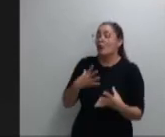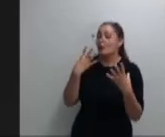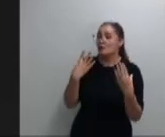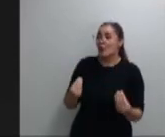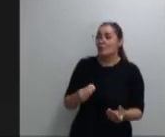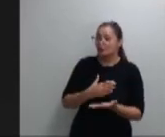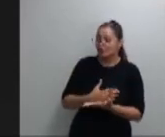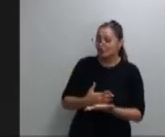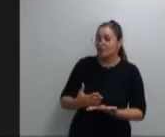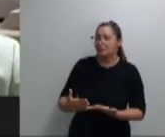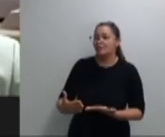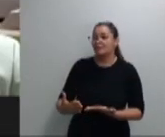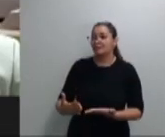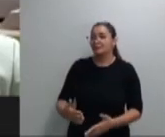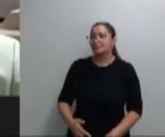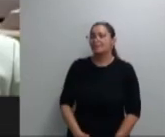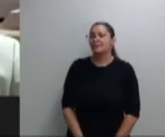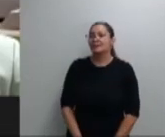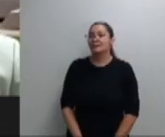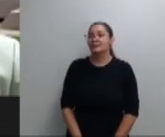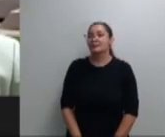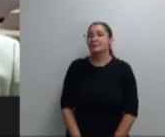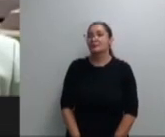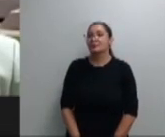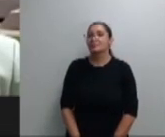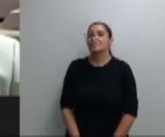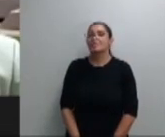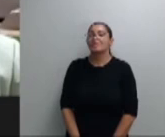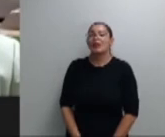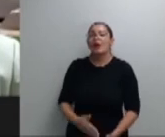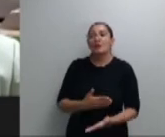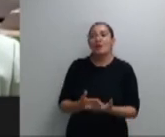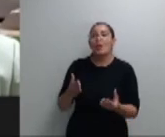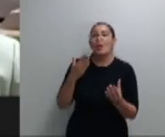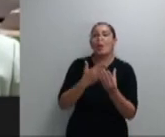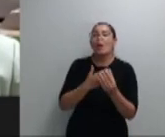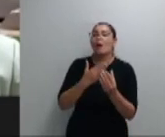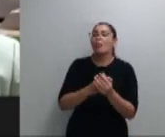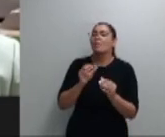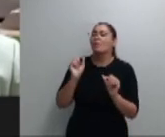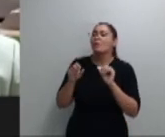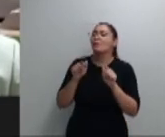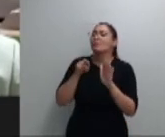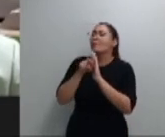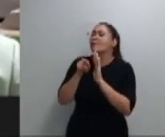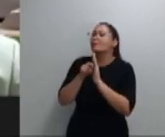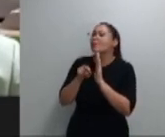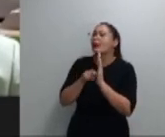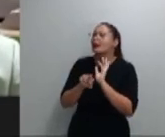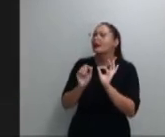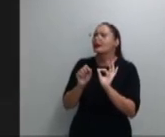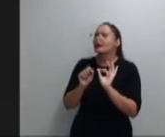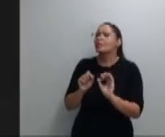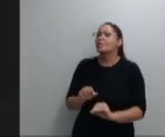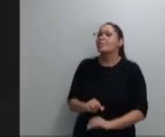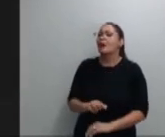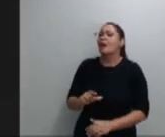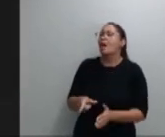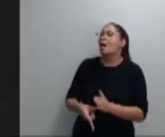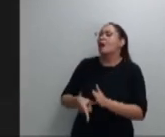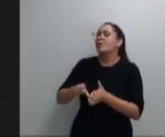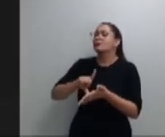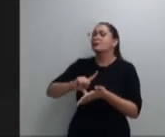sequência aos processos eu vou eu vou indagar os meus eminentes pares antes de